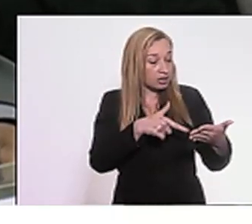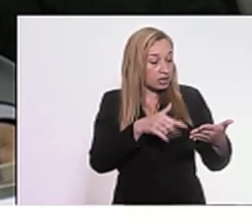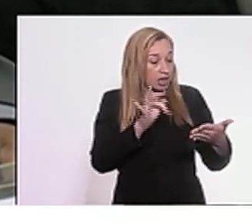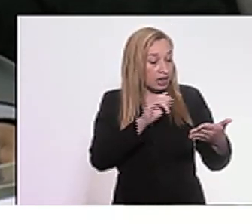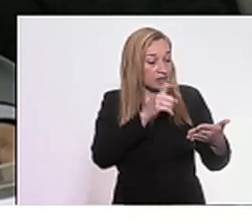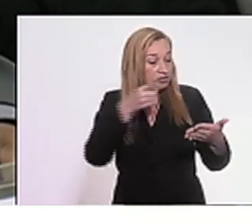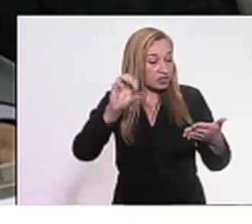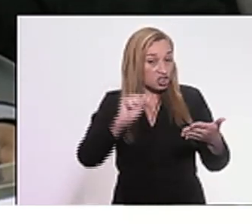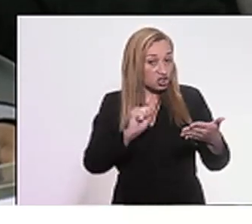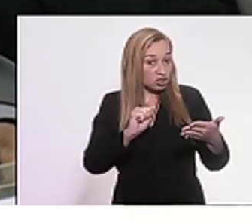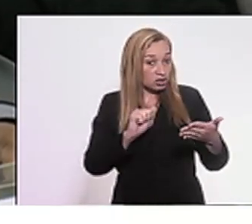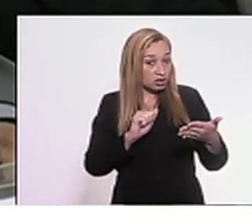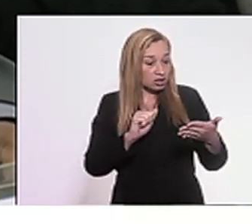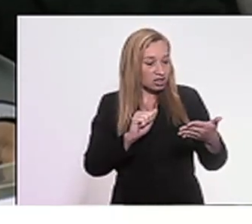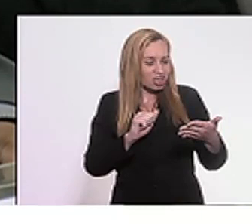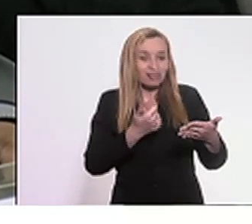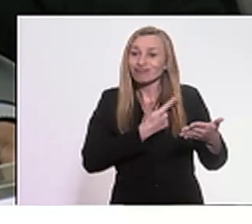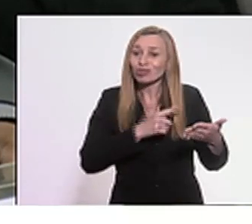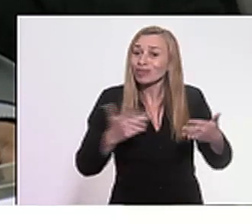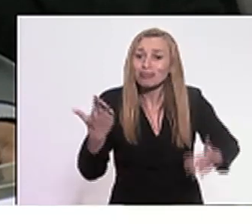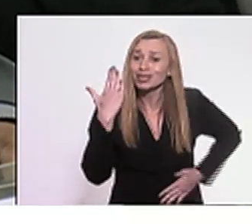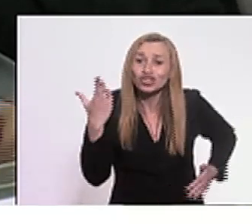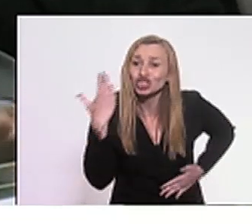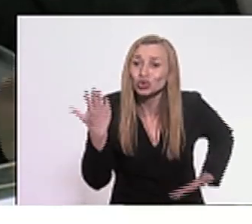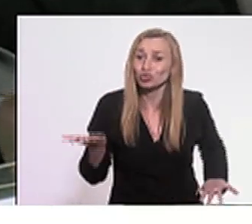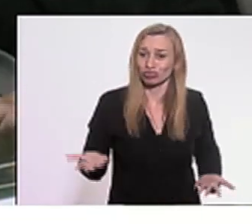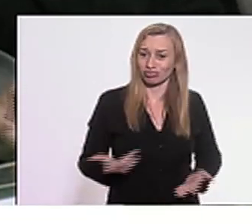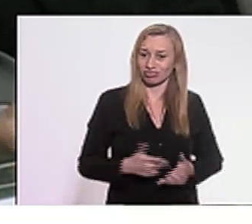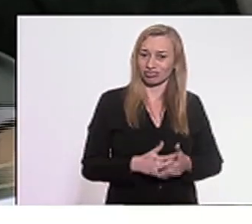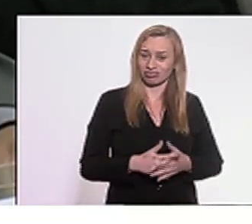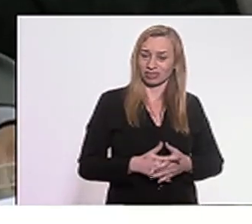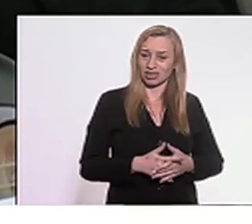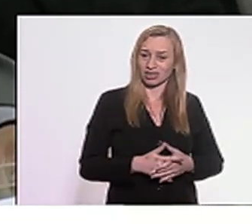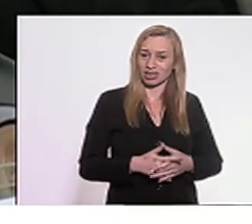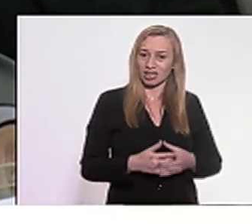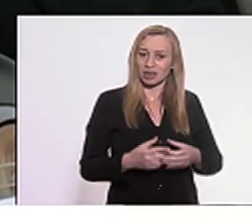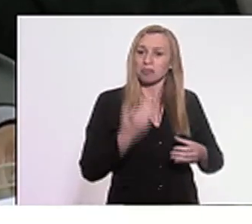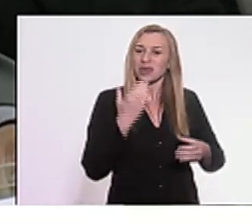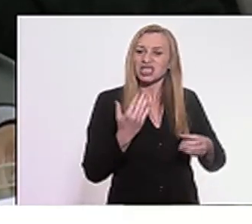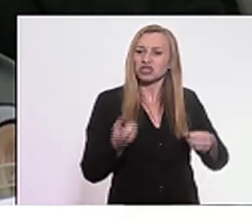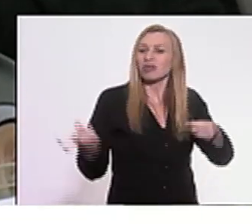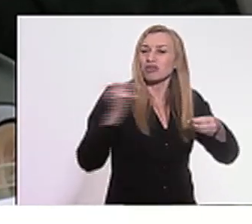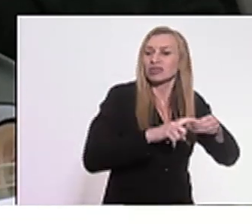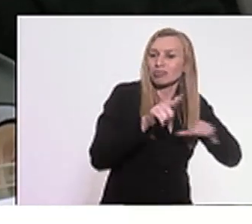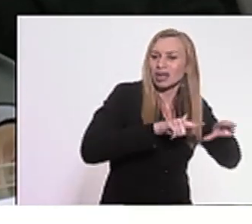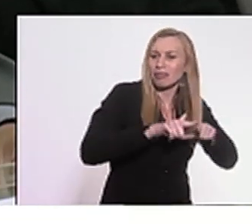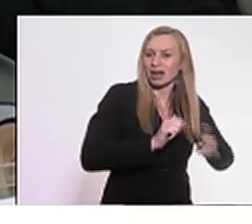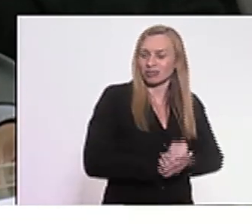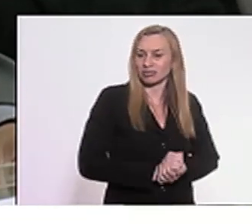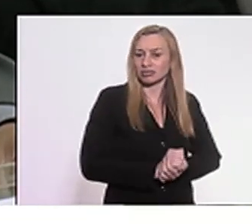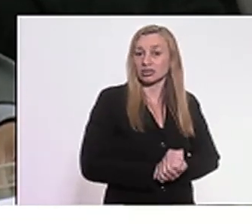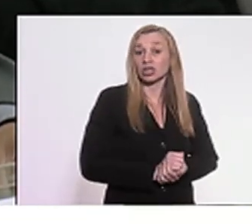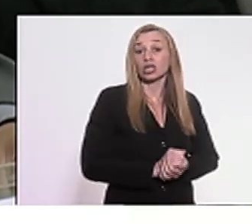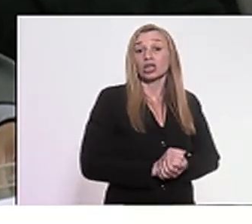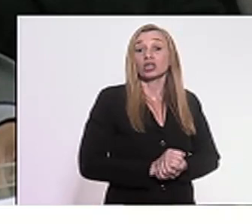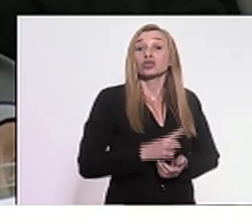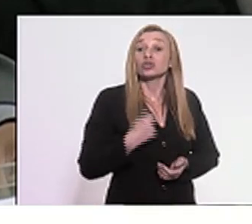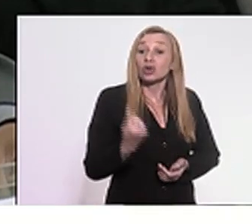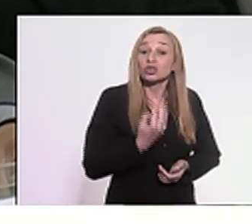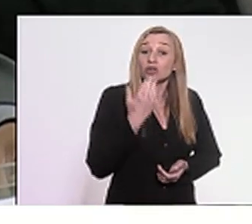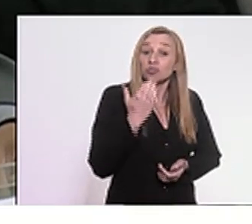criminal. Então não tem nenhum bandido pedindo para reintegrar a corporação. Nós estamos pedindo